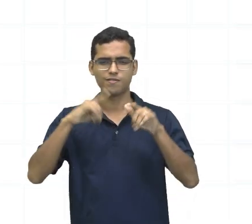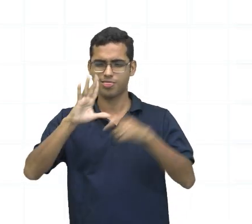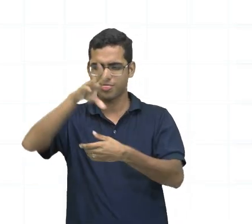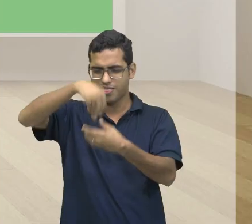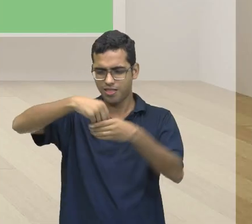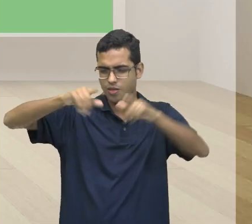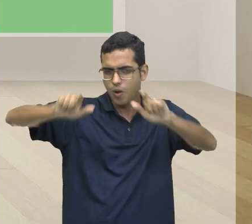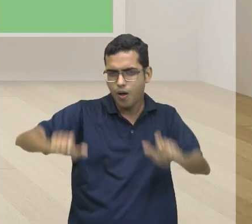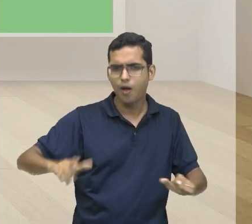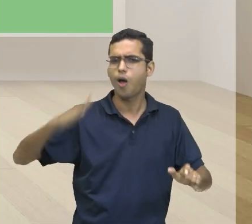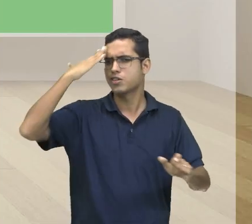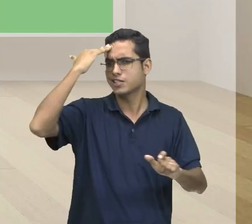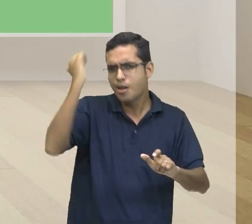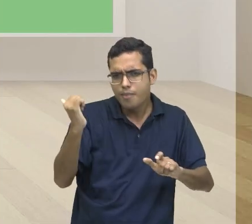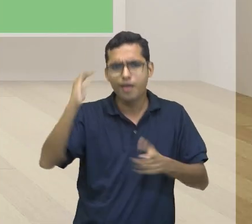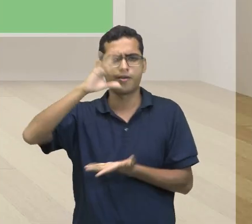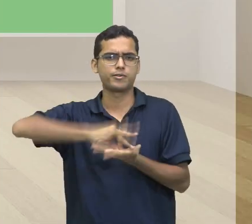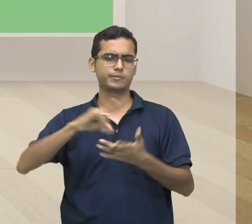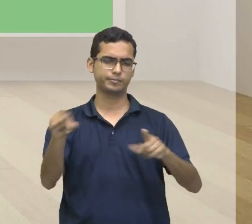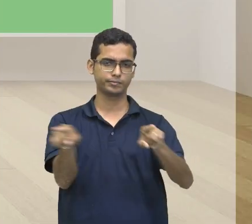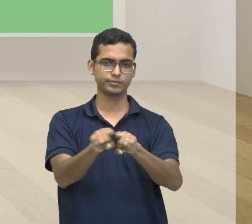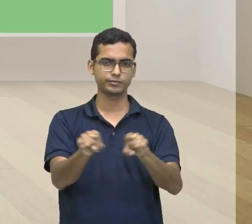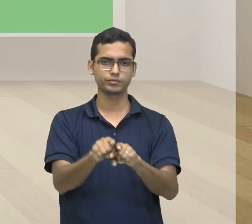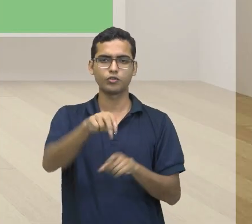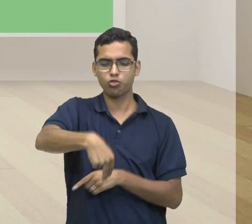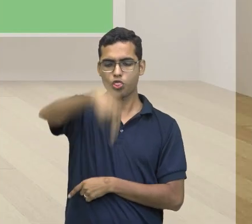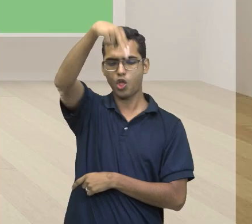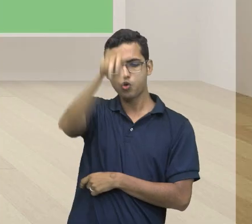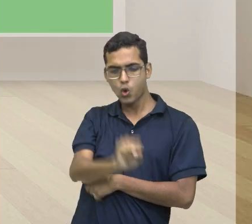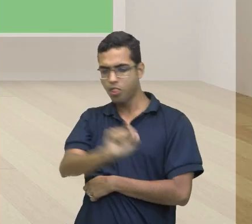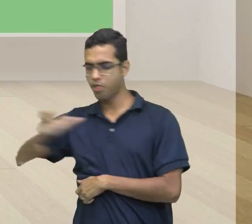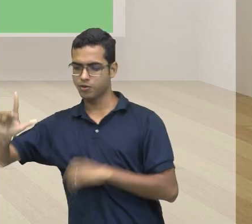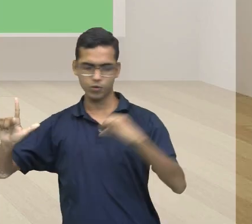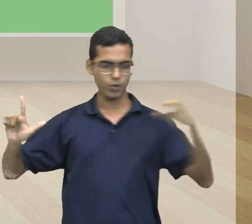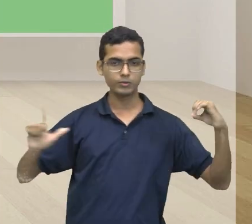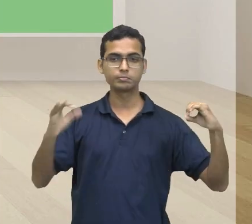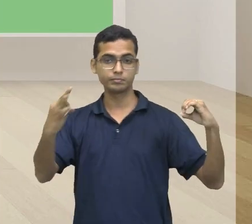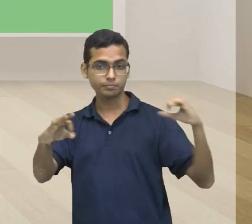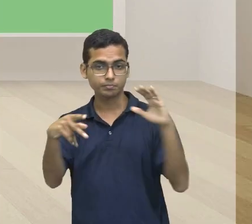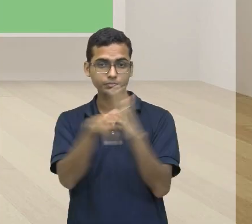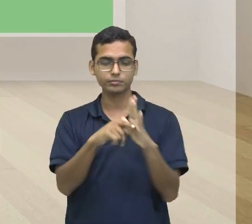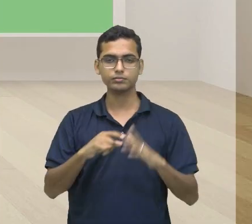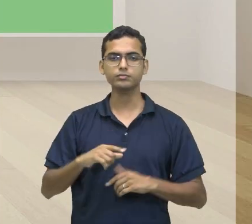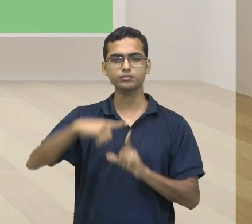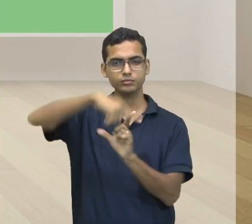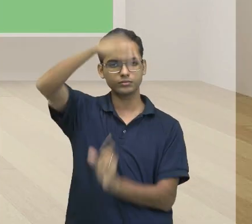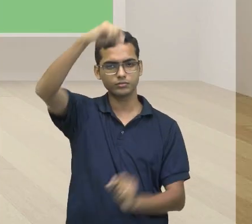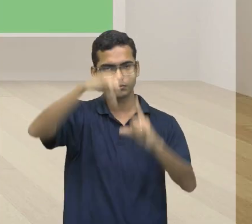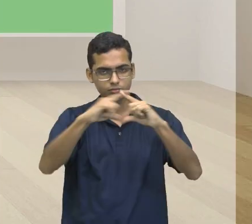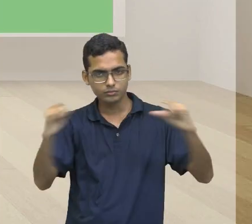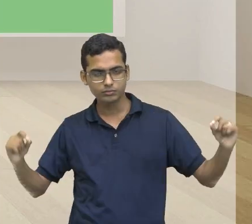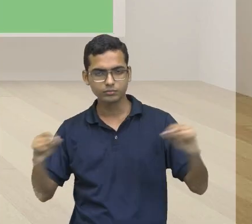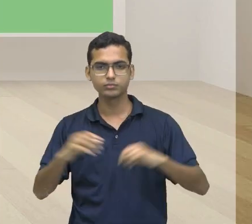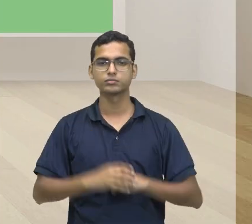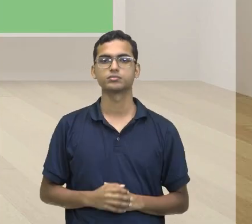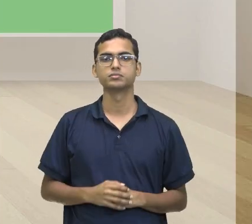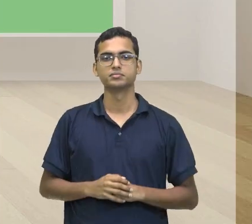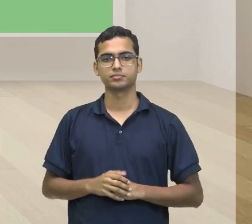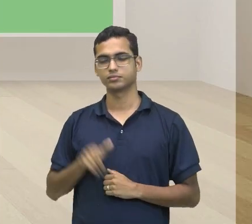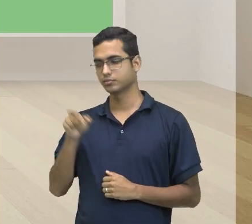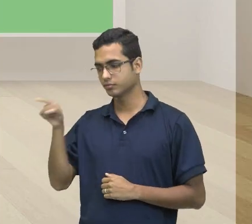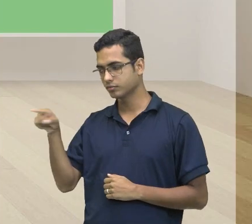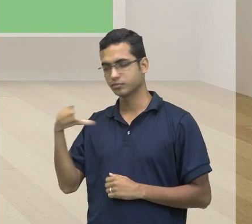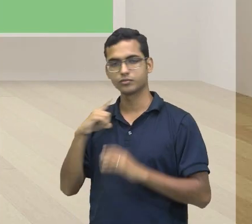espaço, tá certo? Então, reiterando aí quais são os pontos cardeais. Nós temos east, que é o oeste, que é onde o